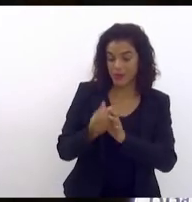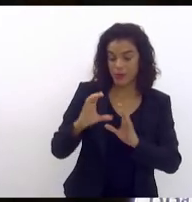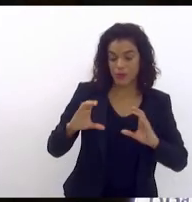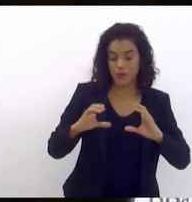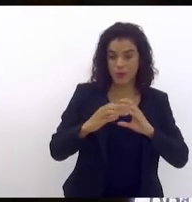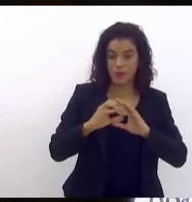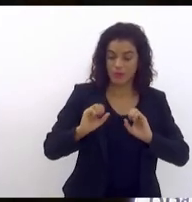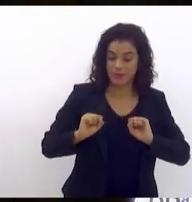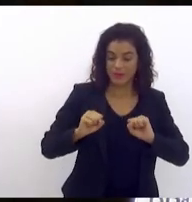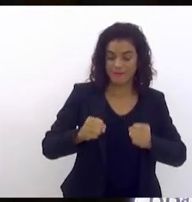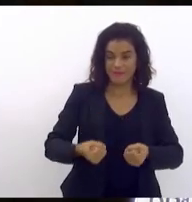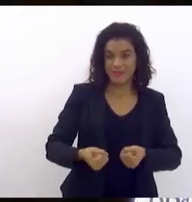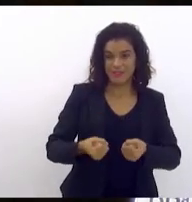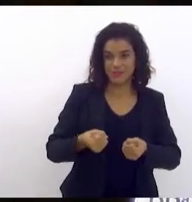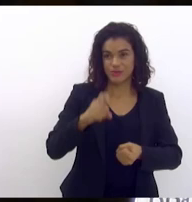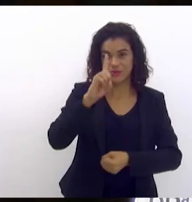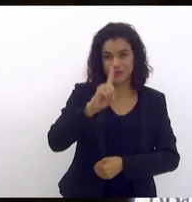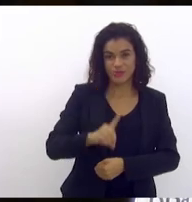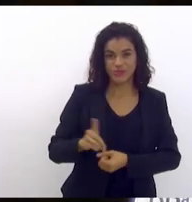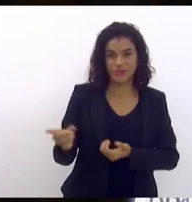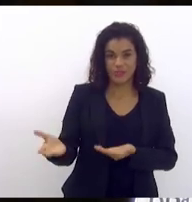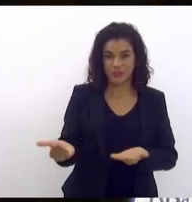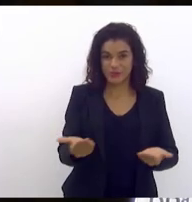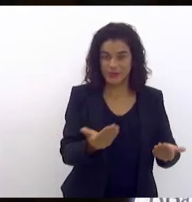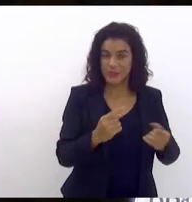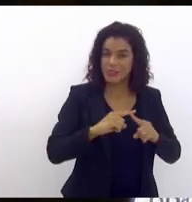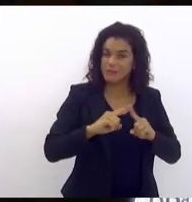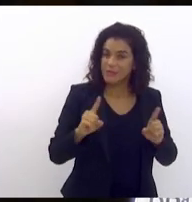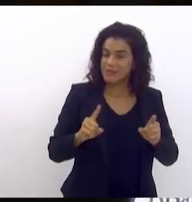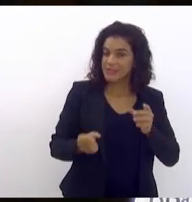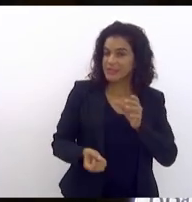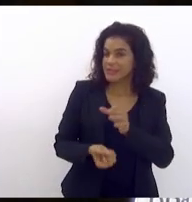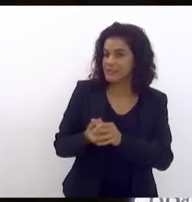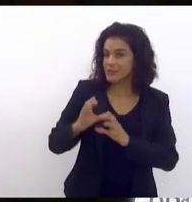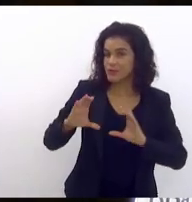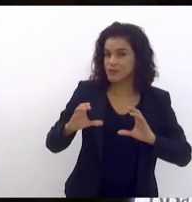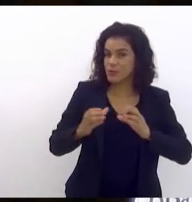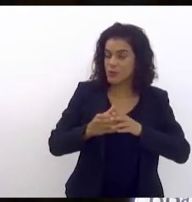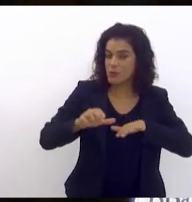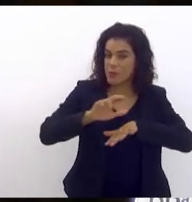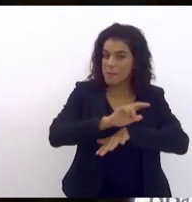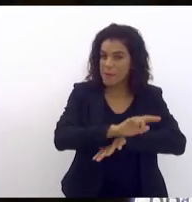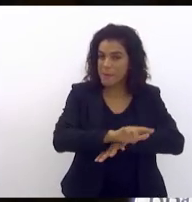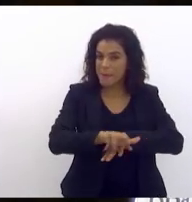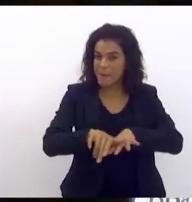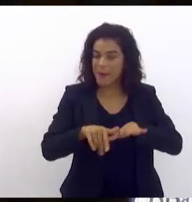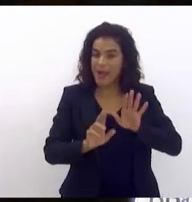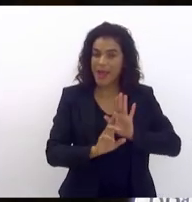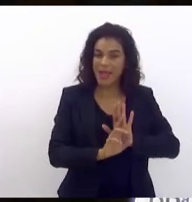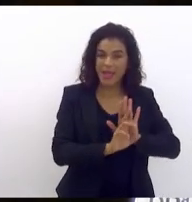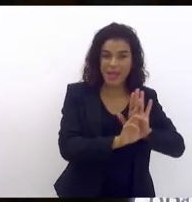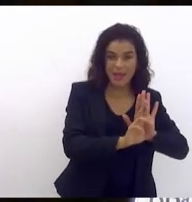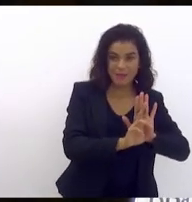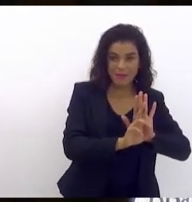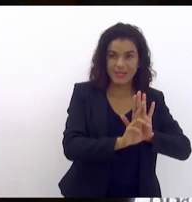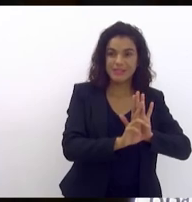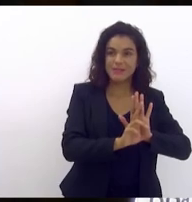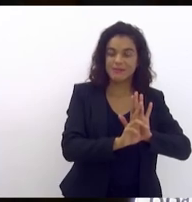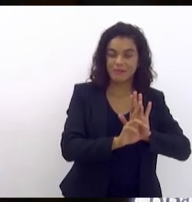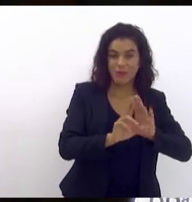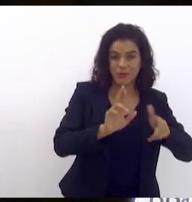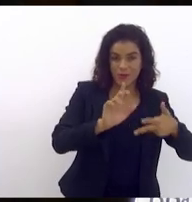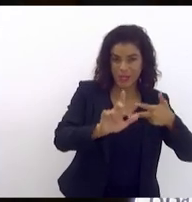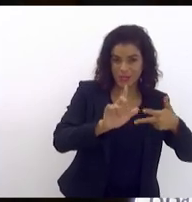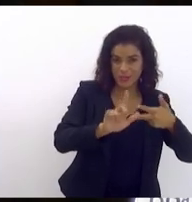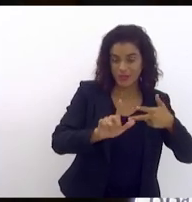defesa dos direitos da Juventude mas um lançamento com uma mesa muito plural que tem representantes tanto da do Legislativo